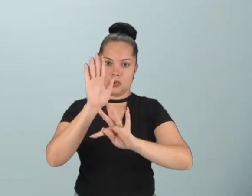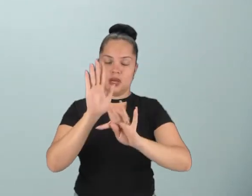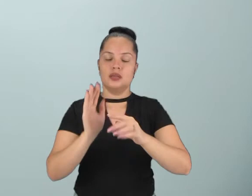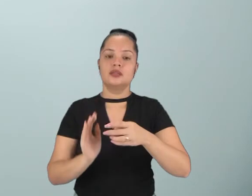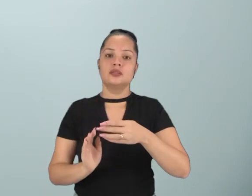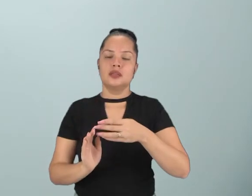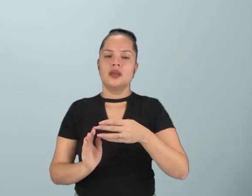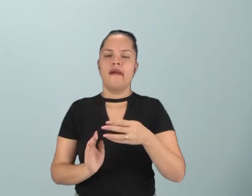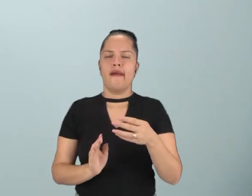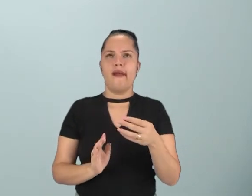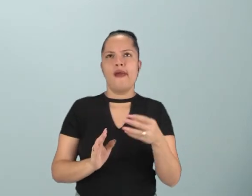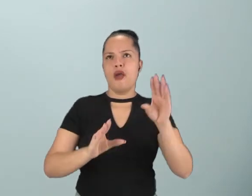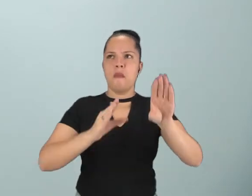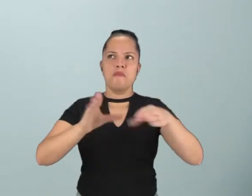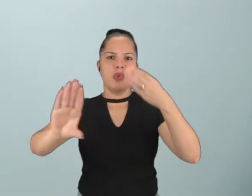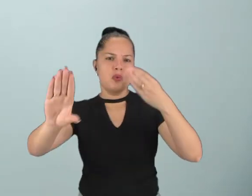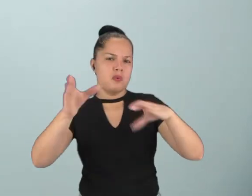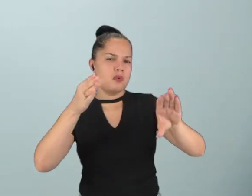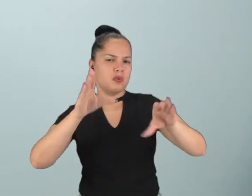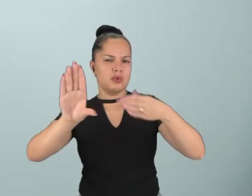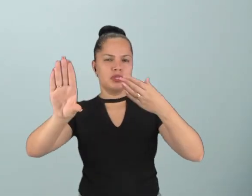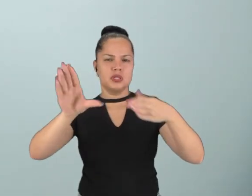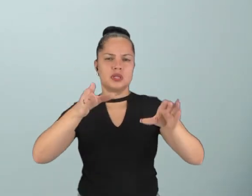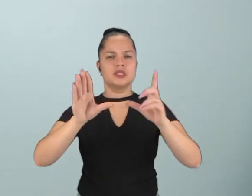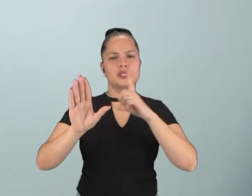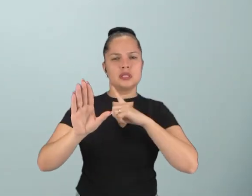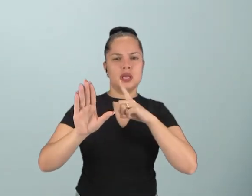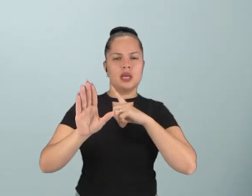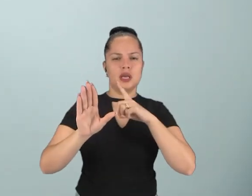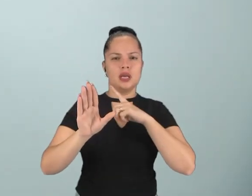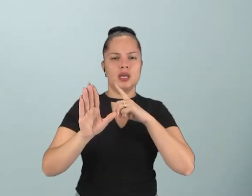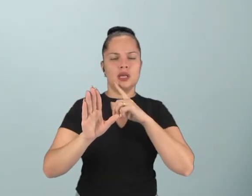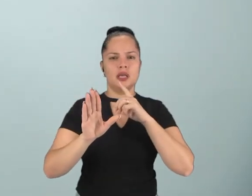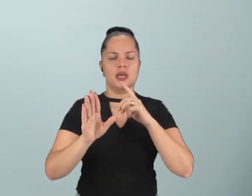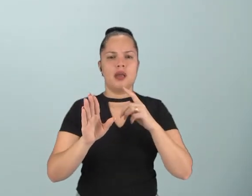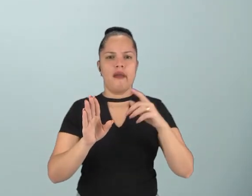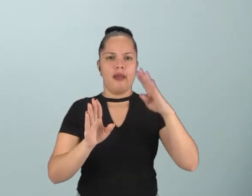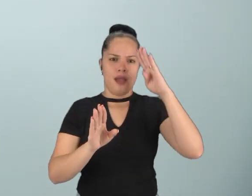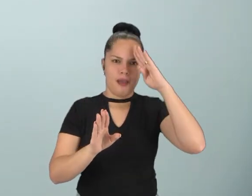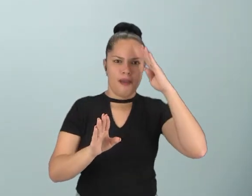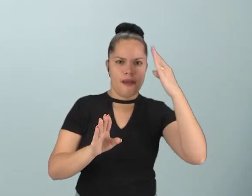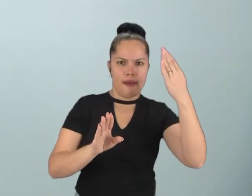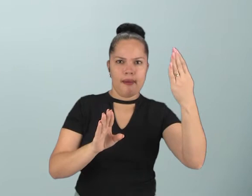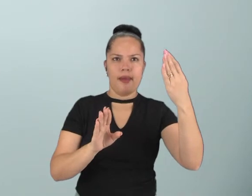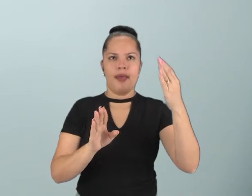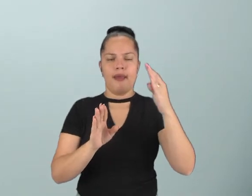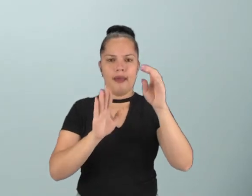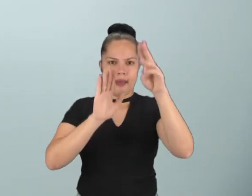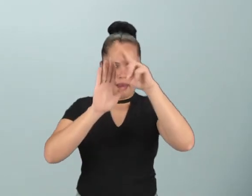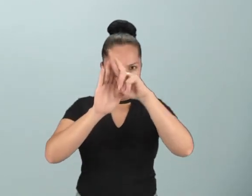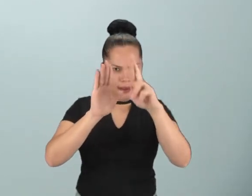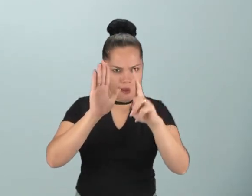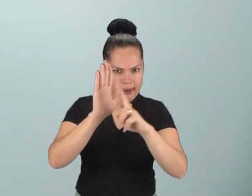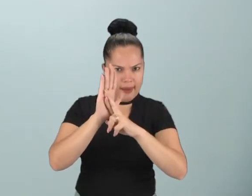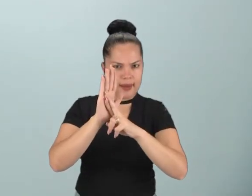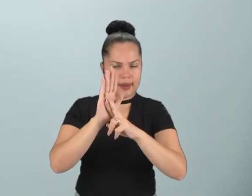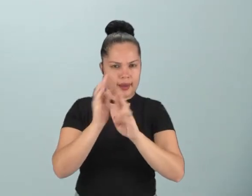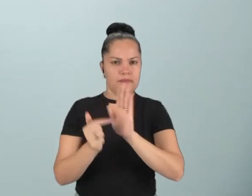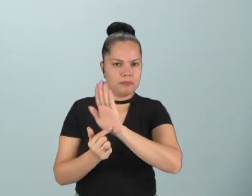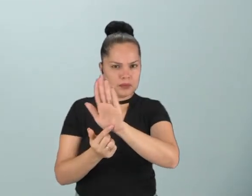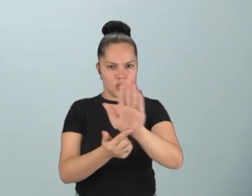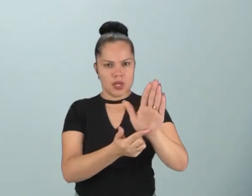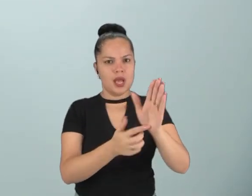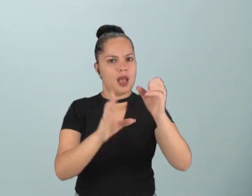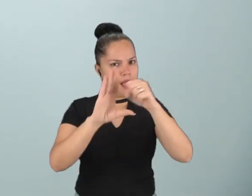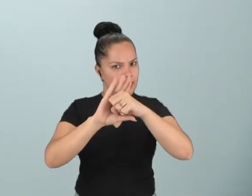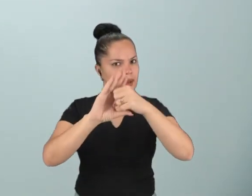porque aquela música ou as músicas seguem um certo padrão que ela vai sempre apresentar todas essas características. Nós temos que